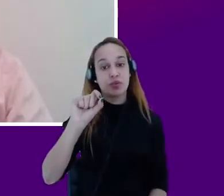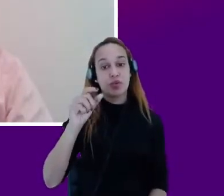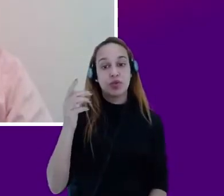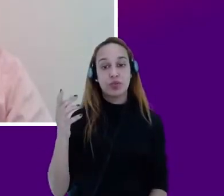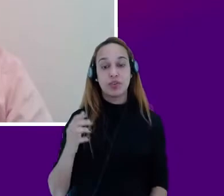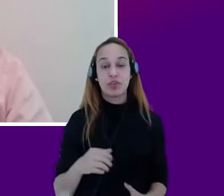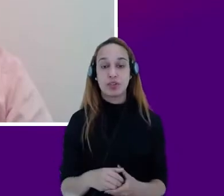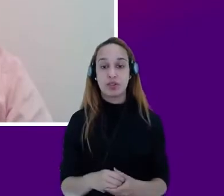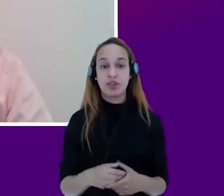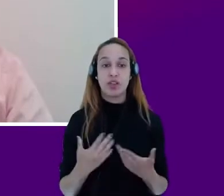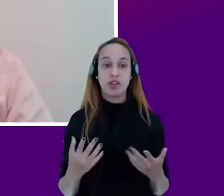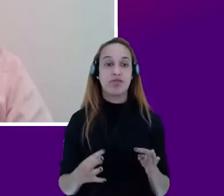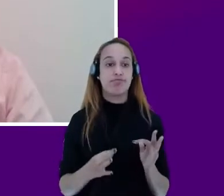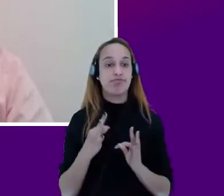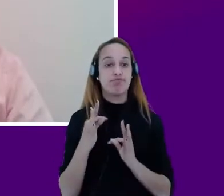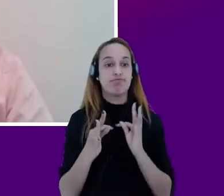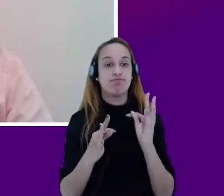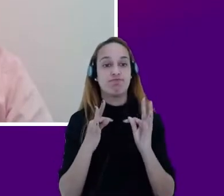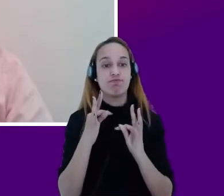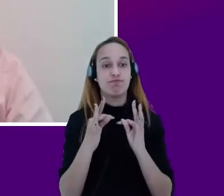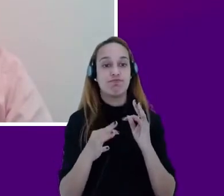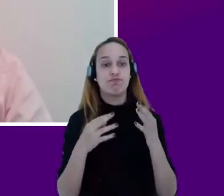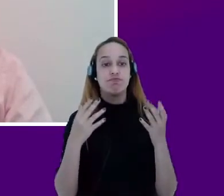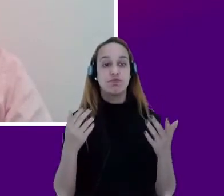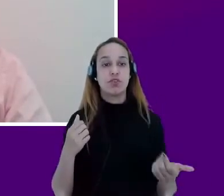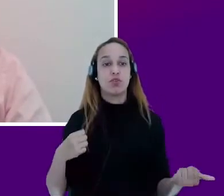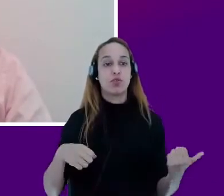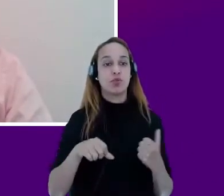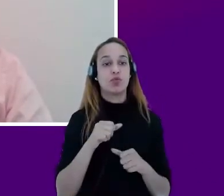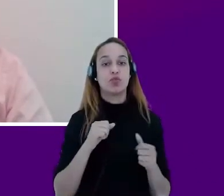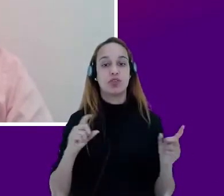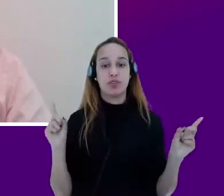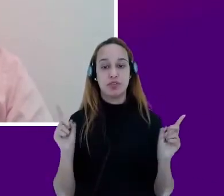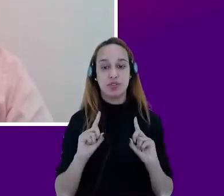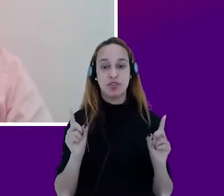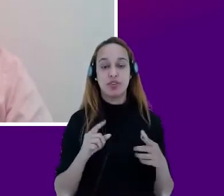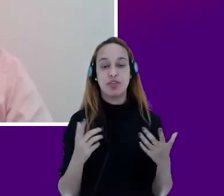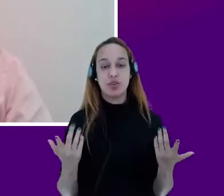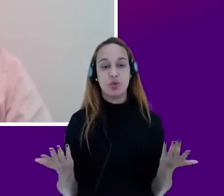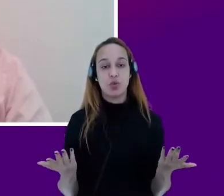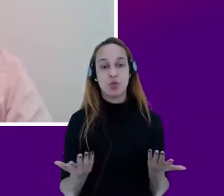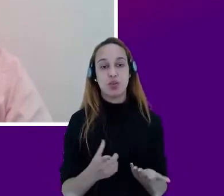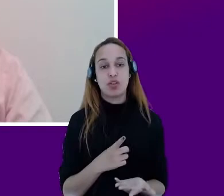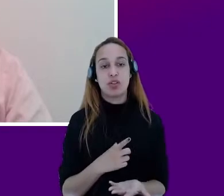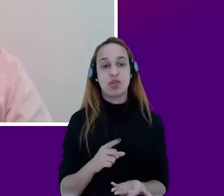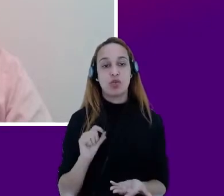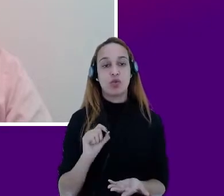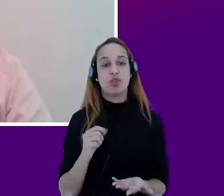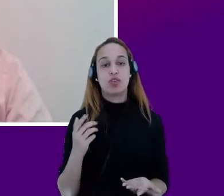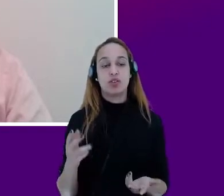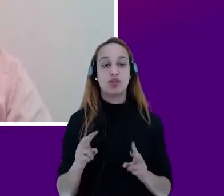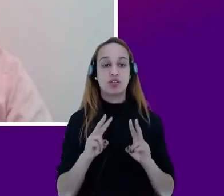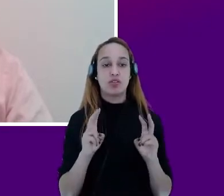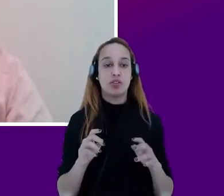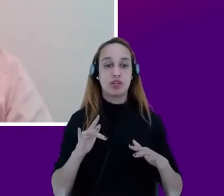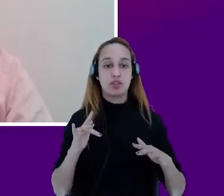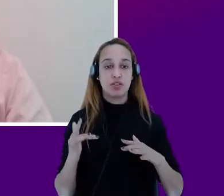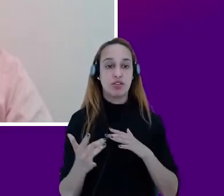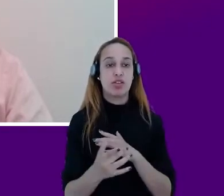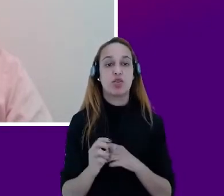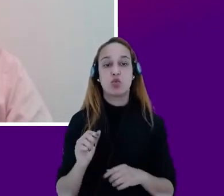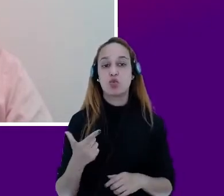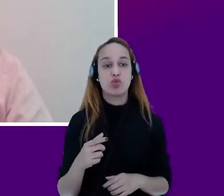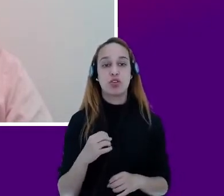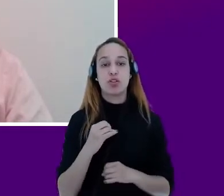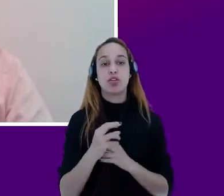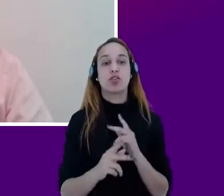as tecnologias, as ferramentas, elas vão se modificando, sabe, Gilberto? A gente hoje, por exemplo, quando a gente fala de rede social, a gente não tem mais o Orkut. Mas a